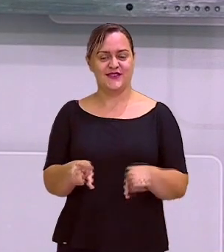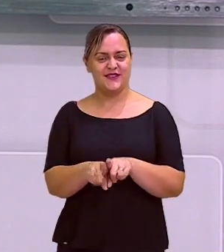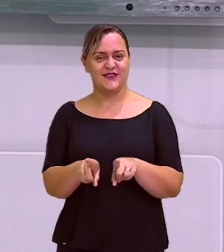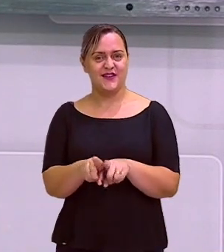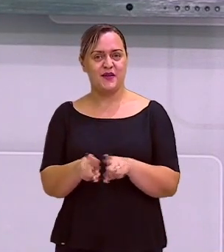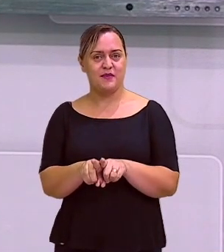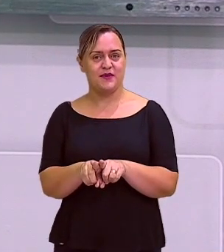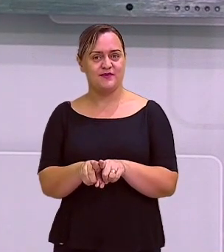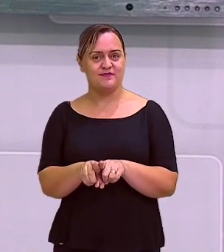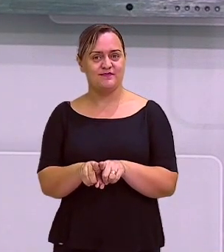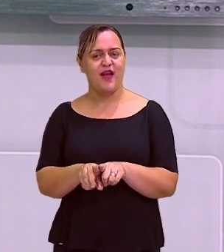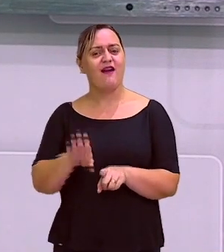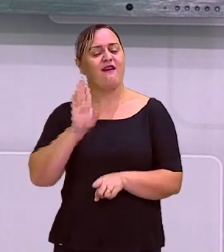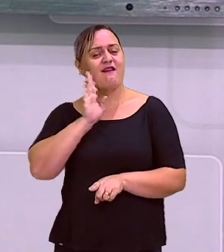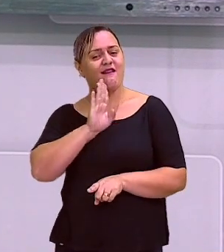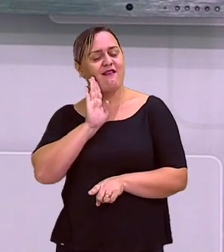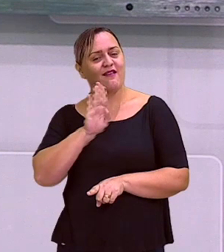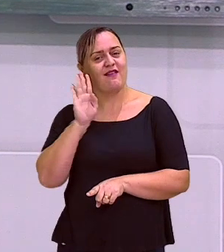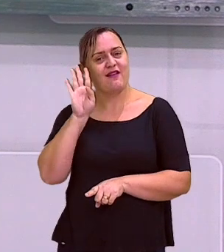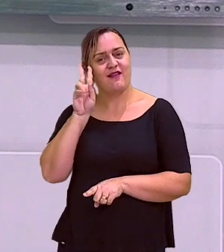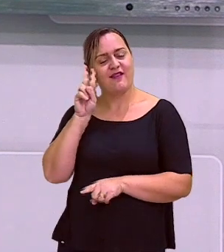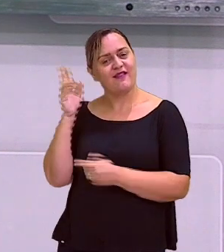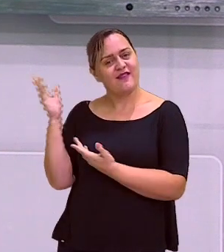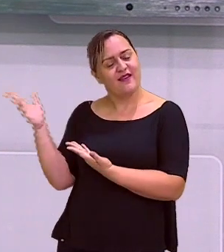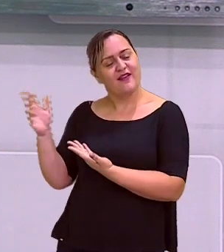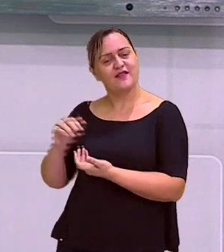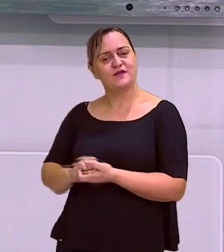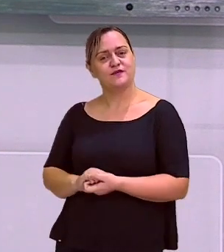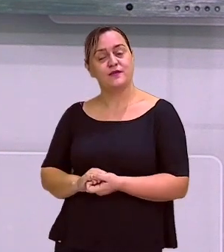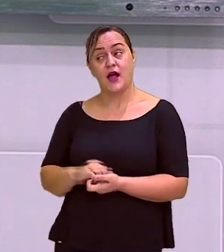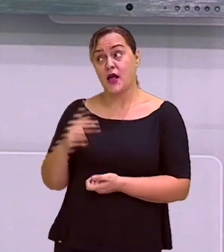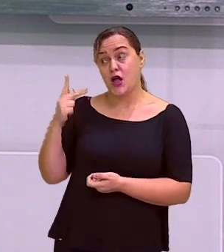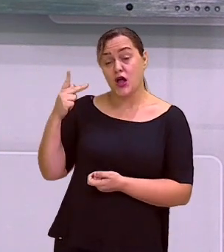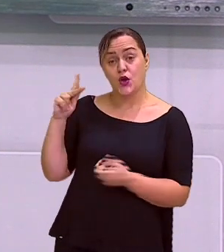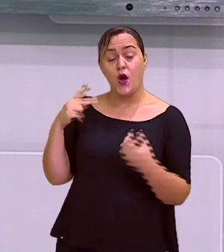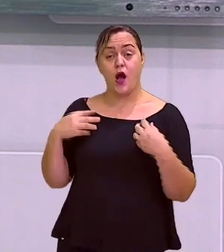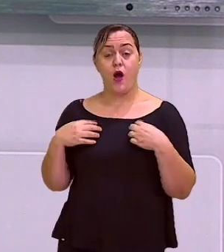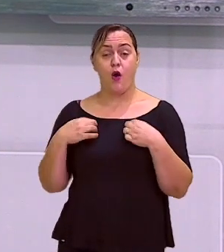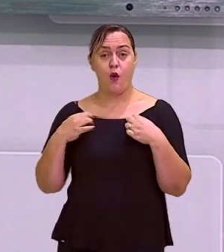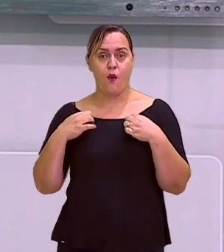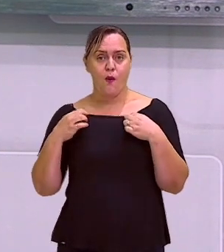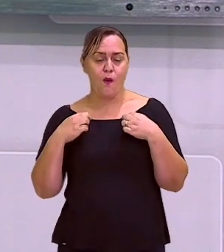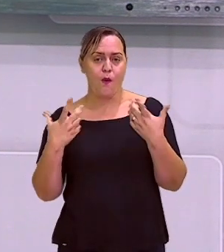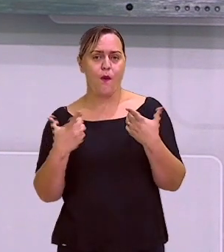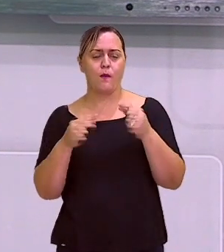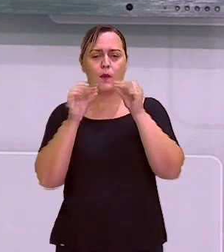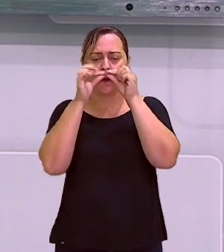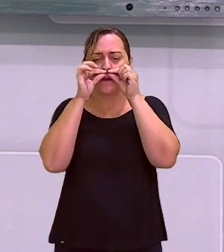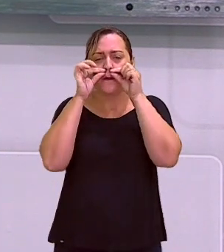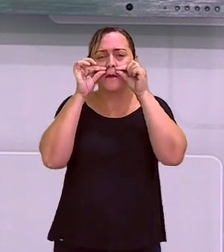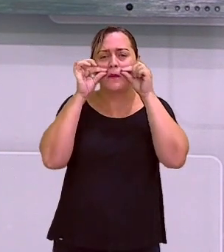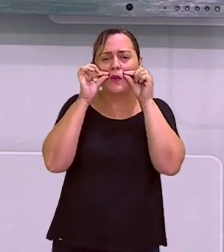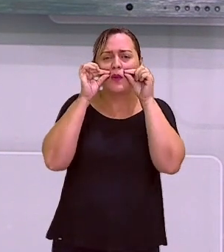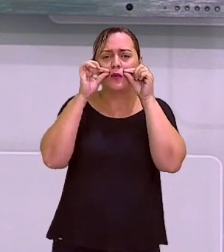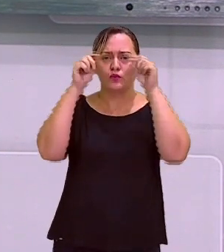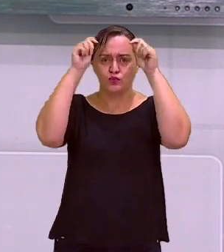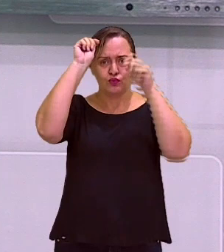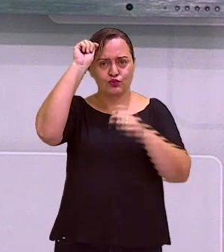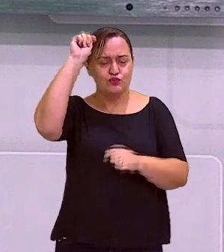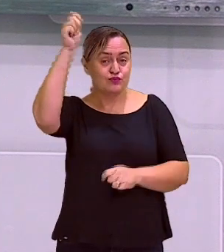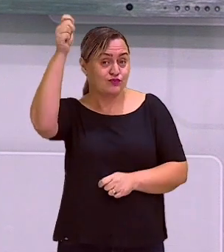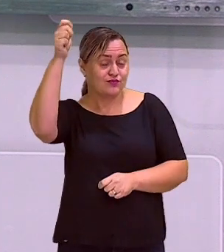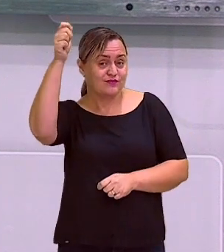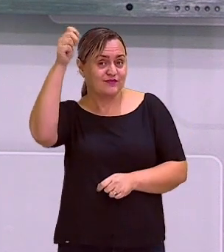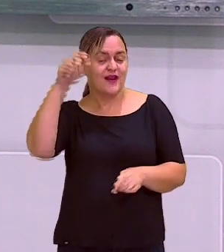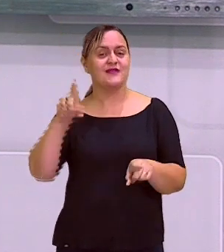se vestia. Né? O seu figurino chamava atenção. Ele tinha um bigode, um chapéu, e ao mesmo tempo ele era